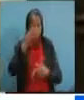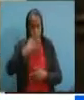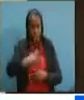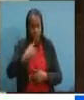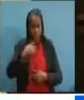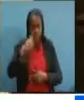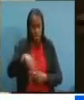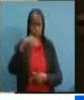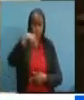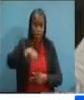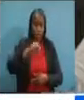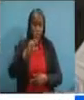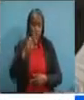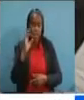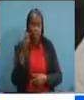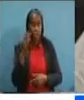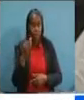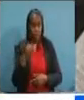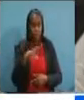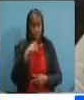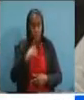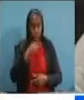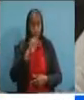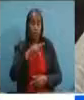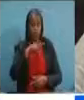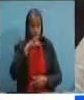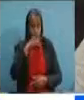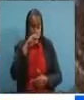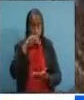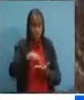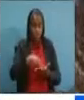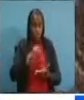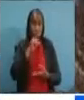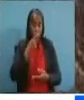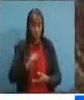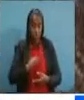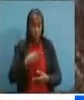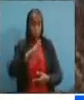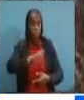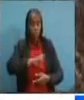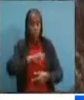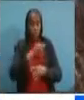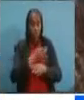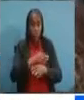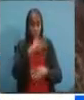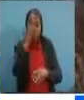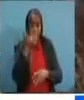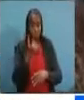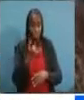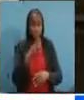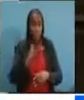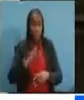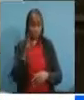posso-vos garantir que Mindelo deverá ser o coração da celebração no dia 12 de dezembro. A celebração